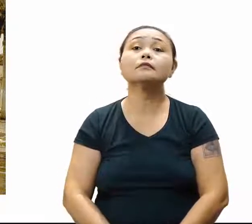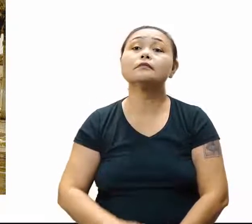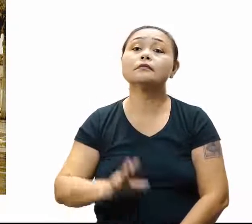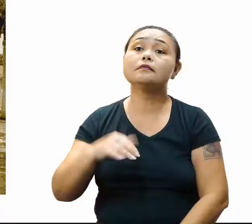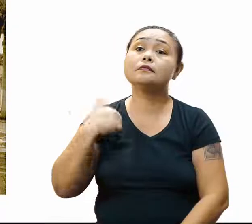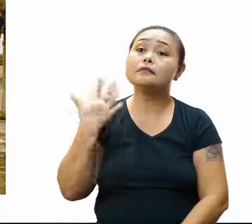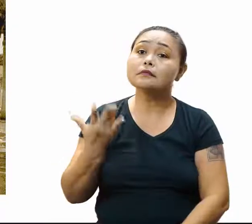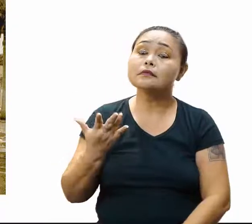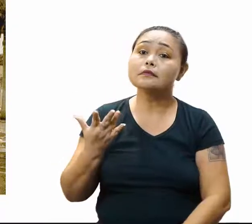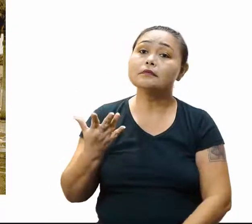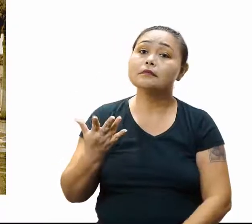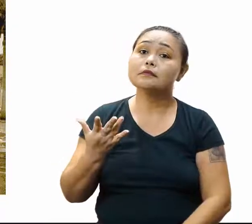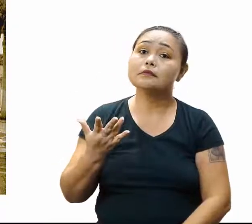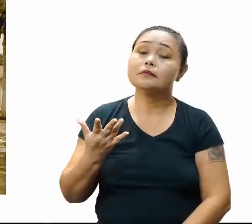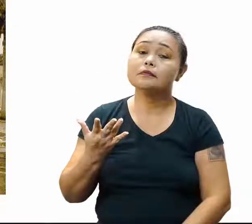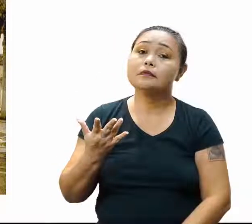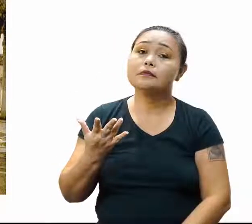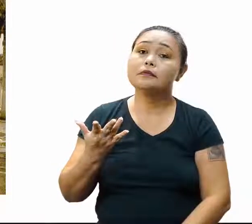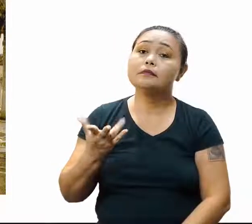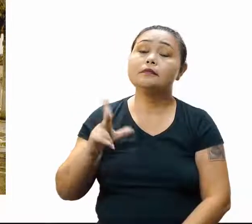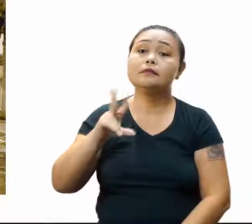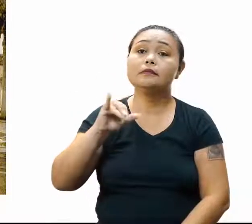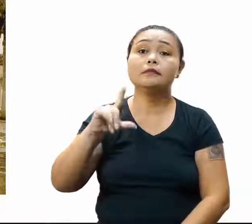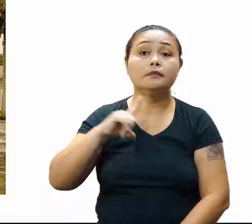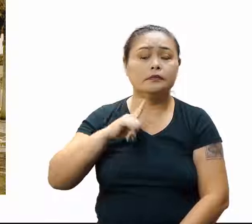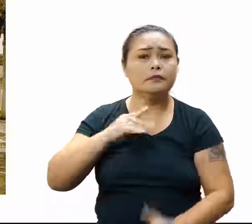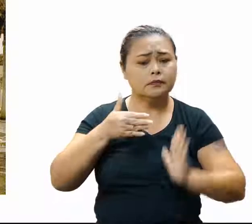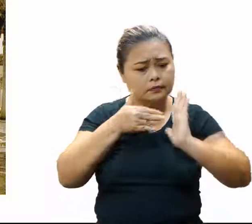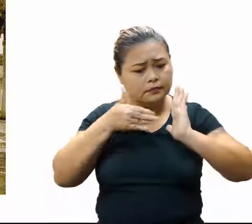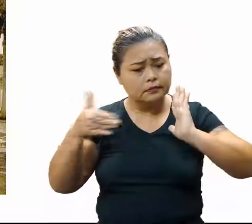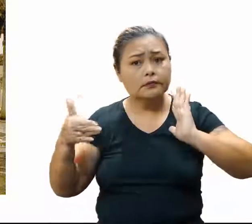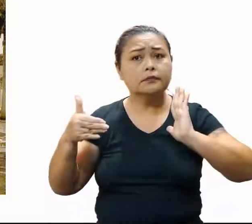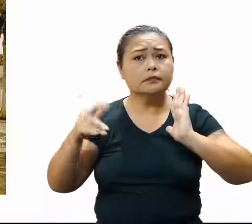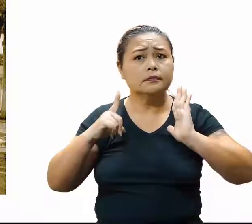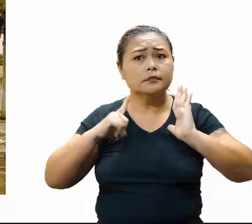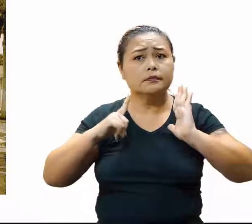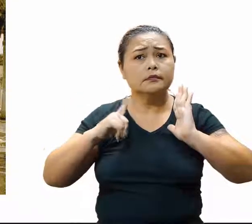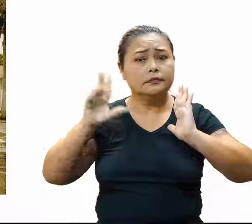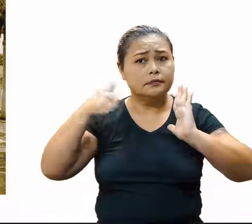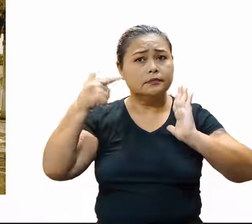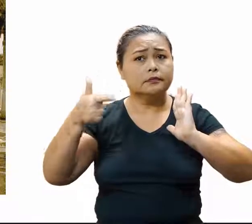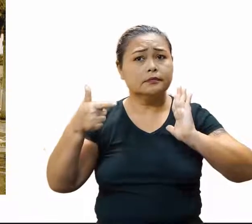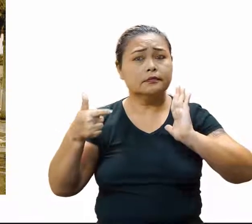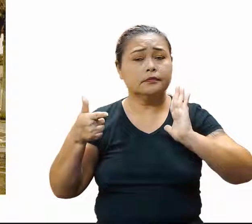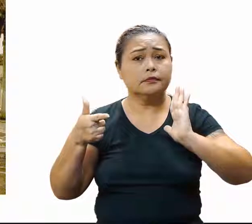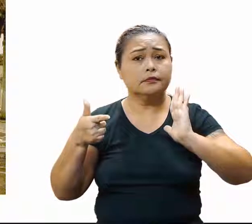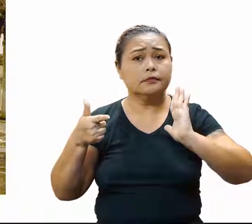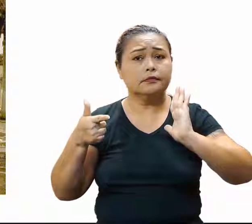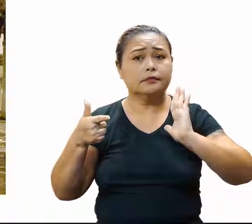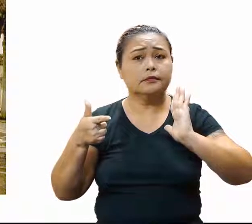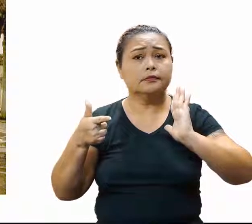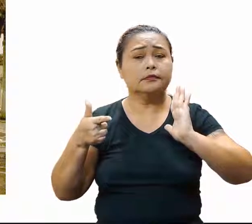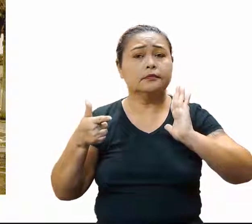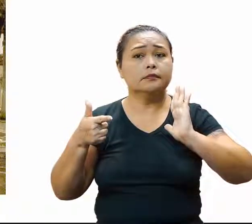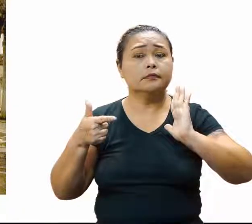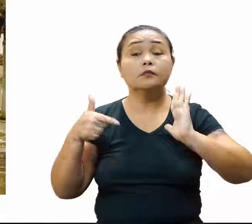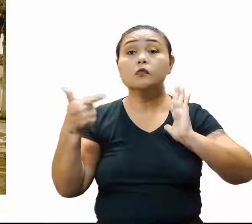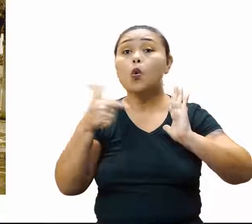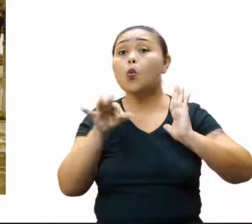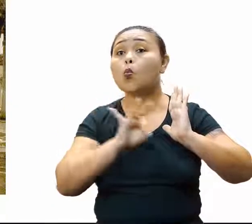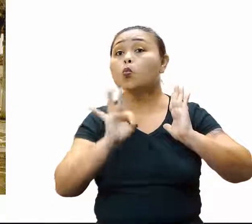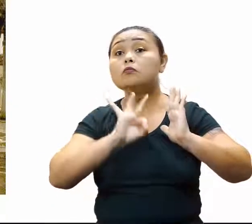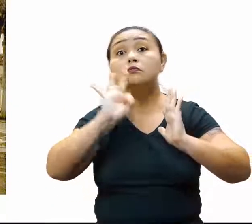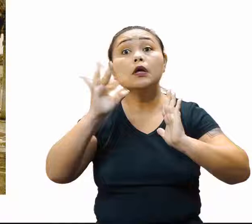senhores, vai ter um período que vocês vão ver mais na frente que não tem mais como